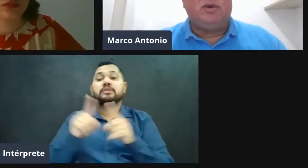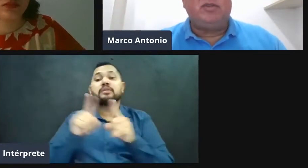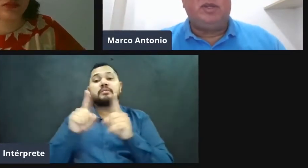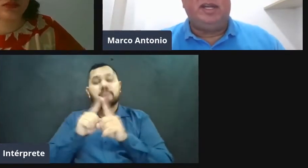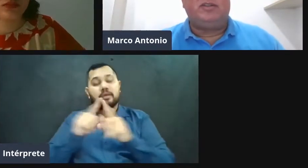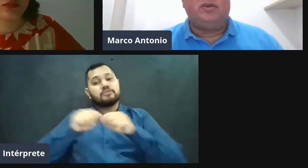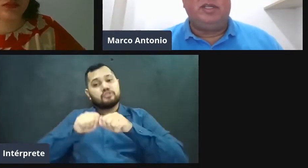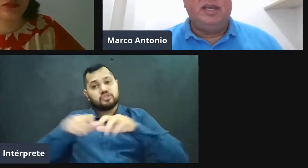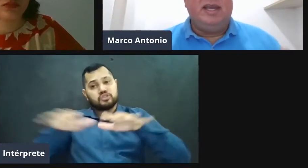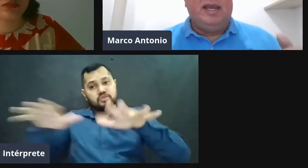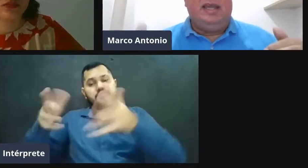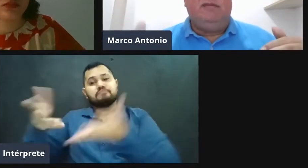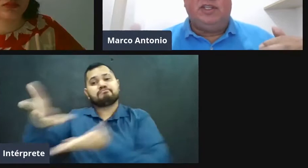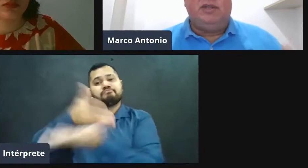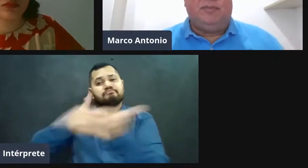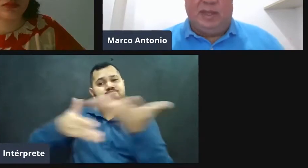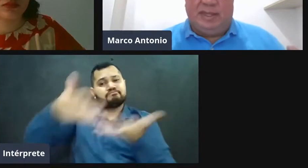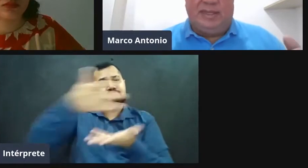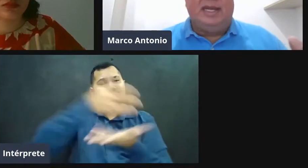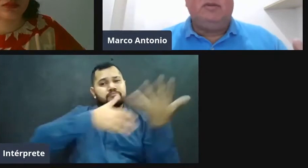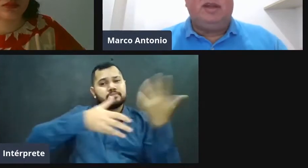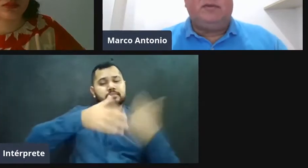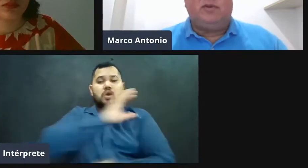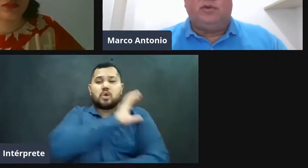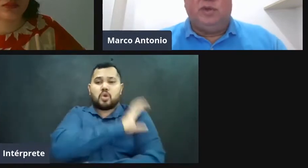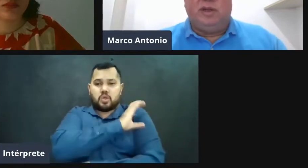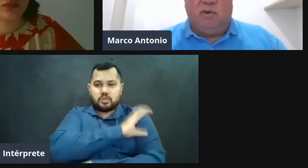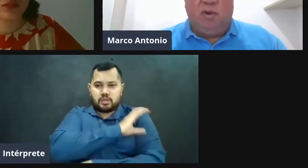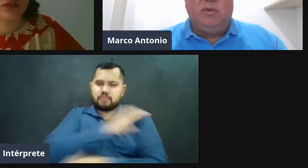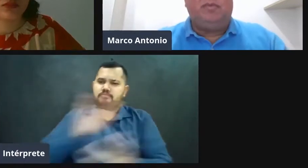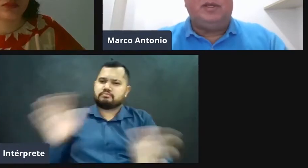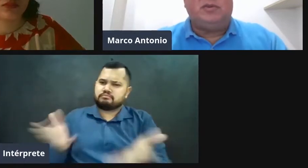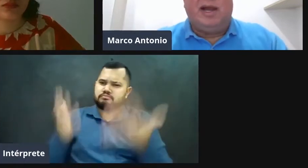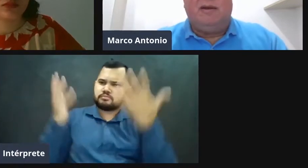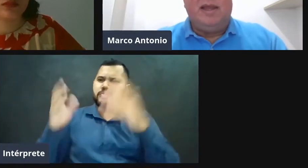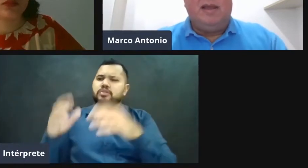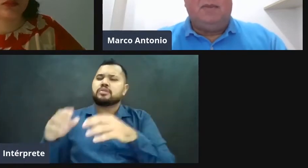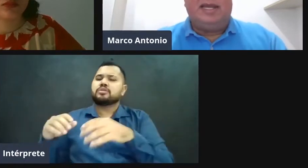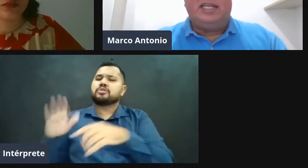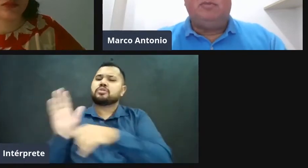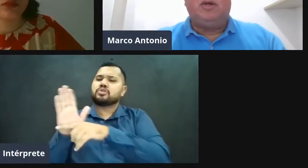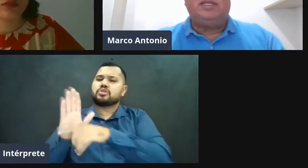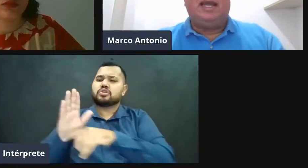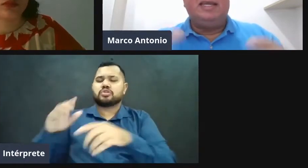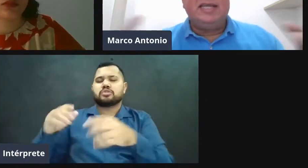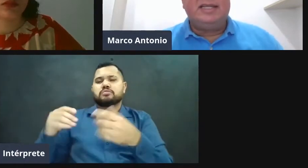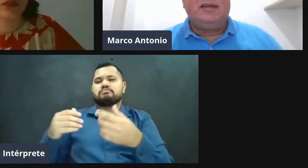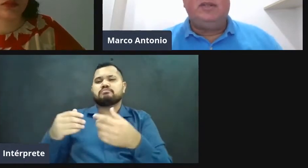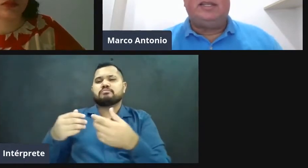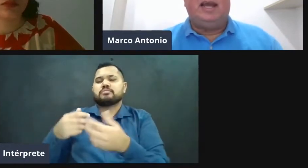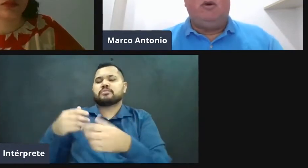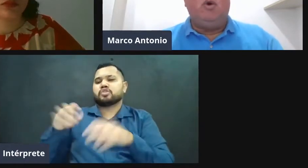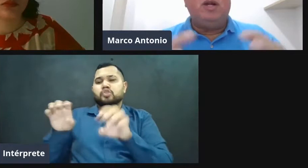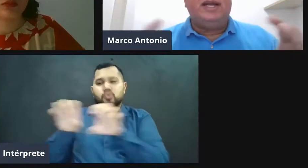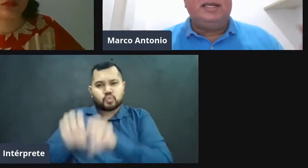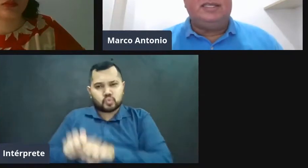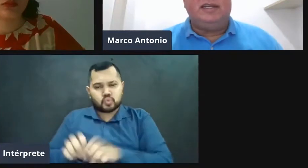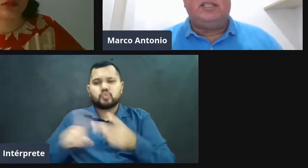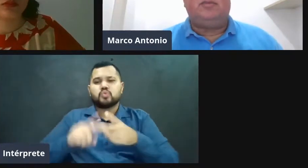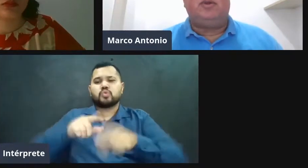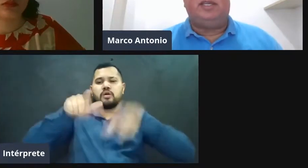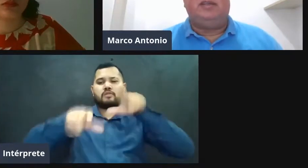trabalhar efetivamente com as coordenações, investindo tanto na infraestrutura como no pessoal, para que a gente possa estar resgatando isso,